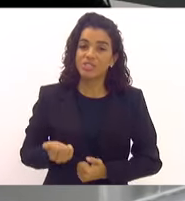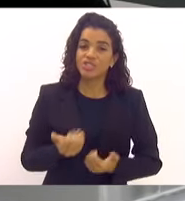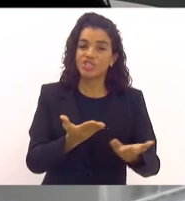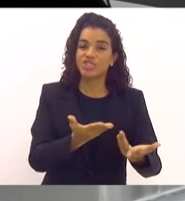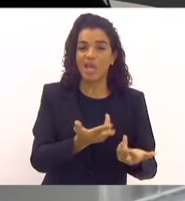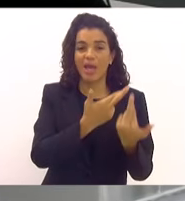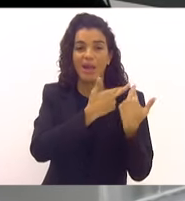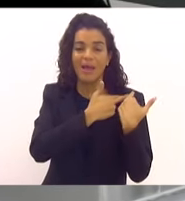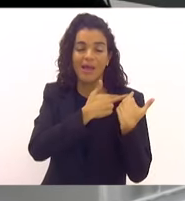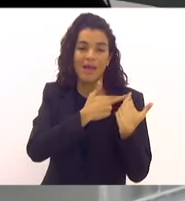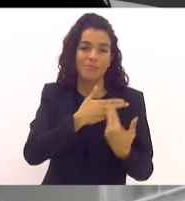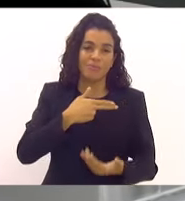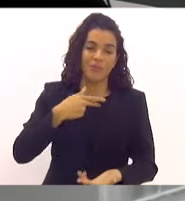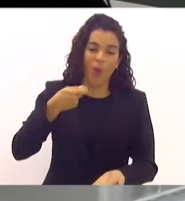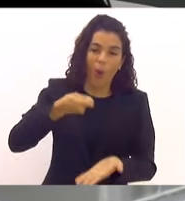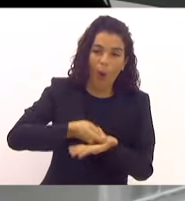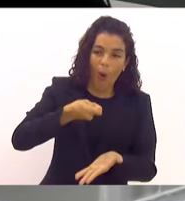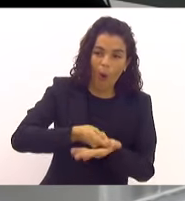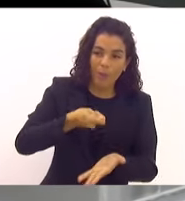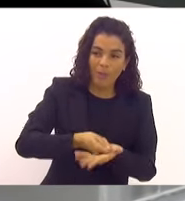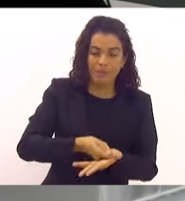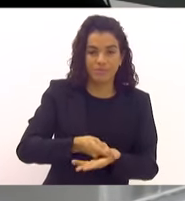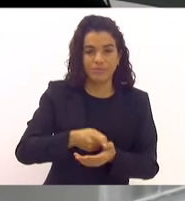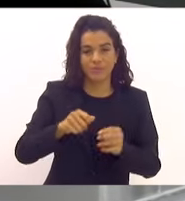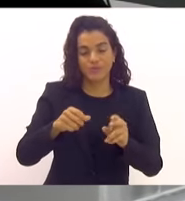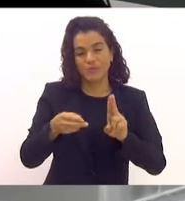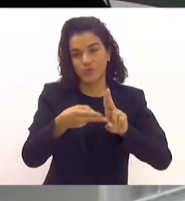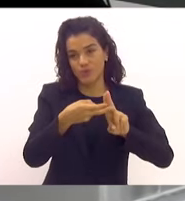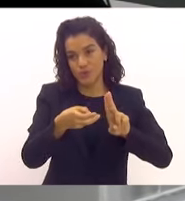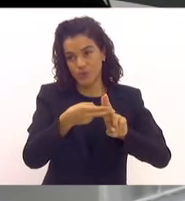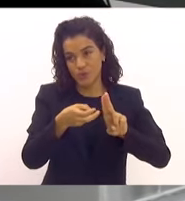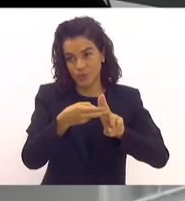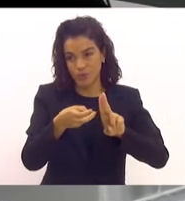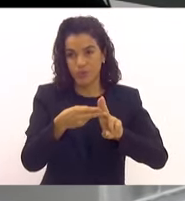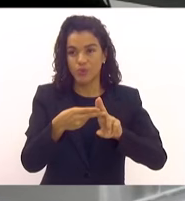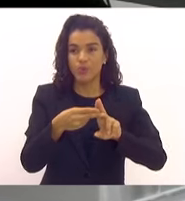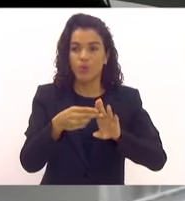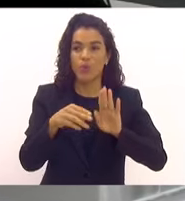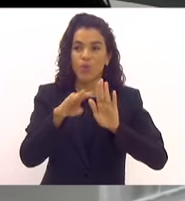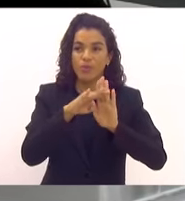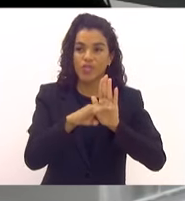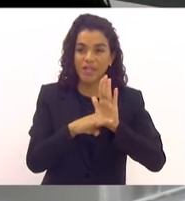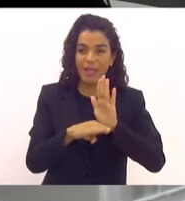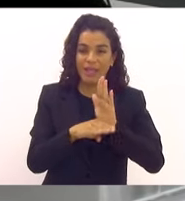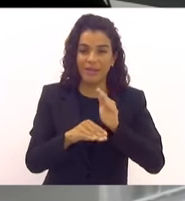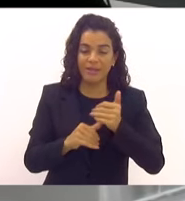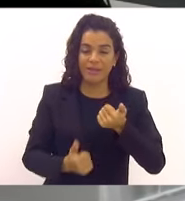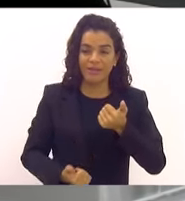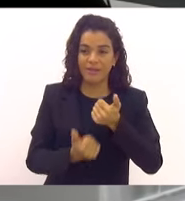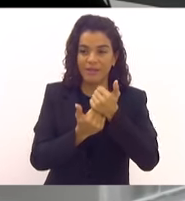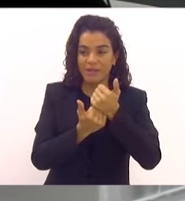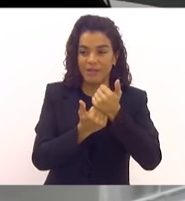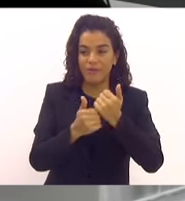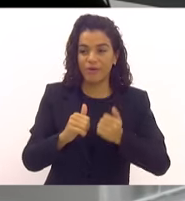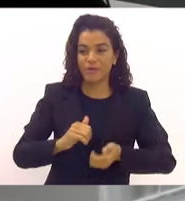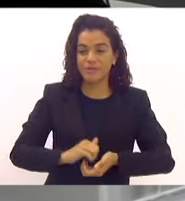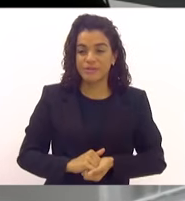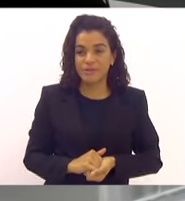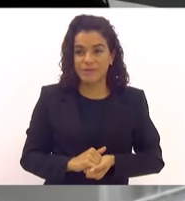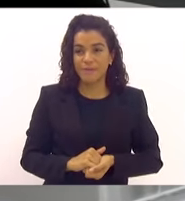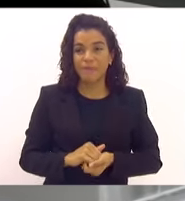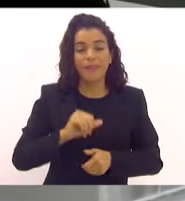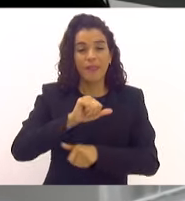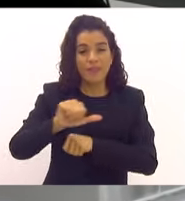do sistema de saúde, enfim, de um programa de apoio. Acho que a ideia aqui é